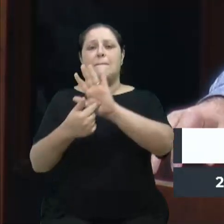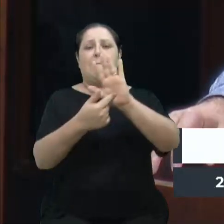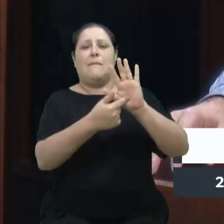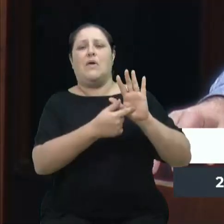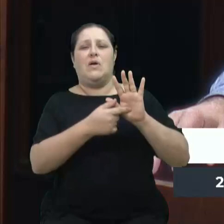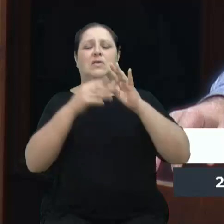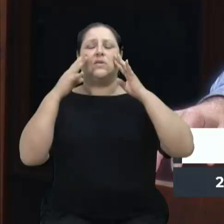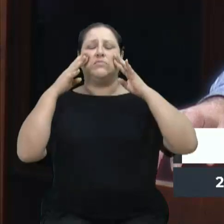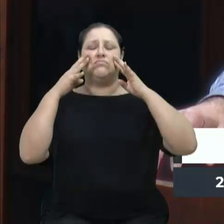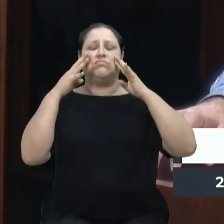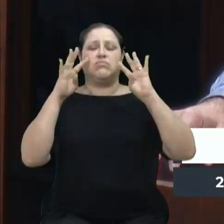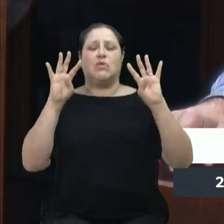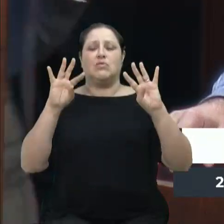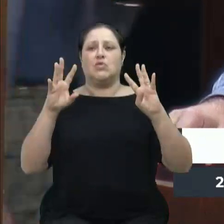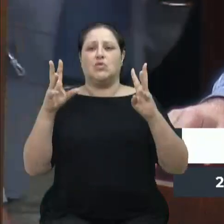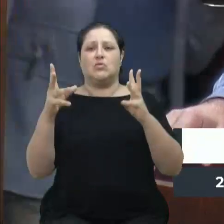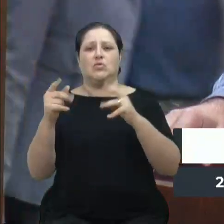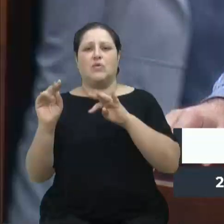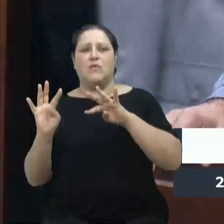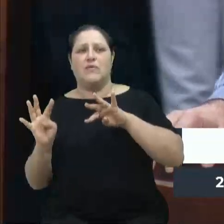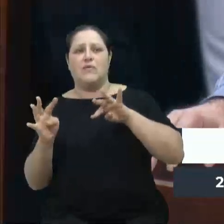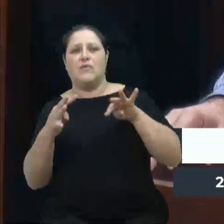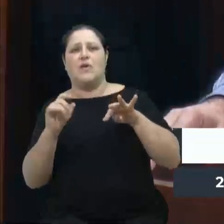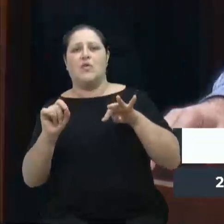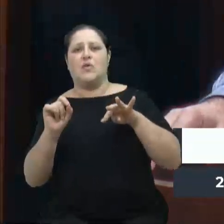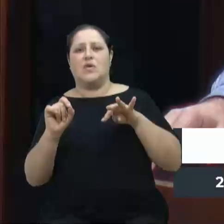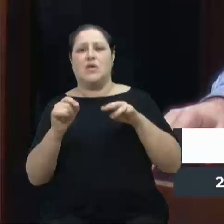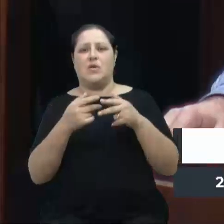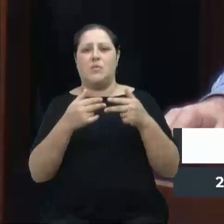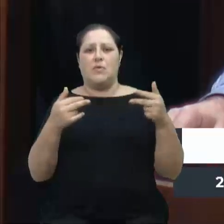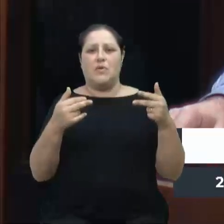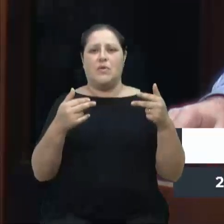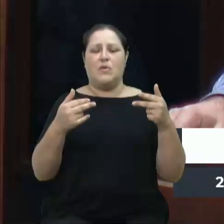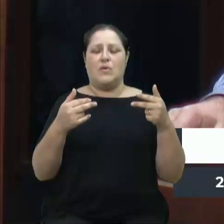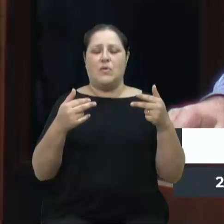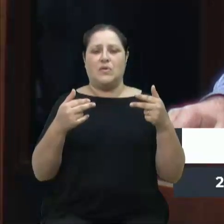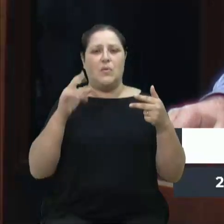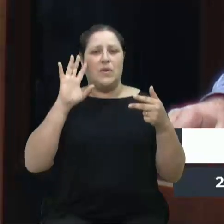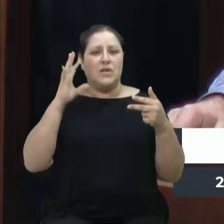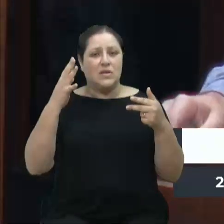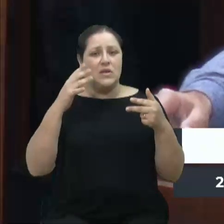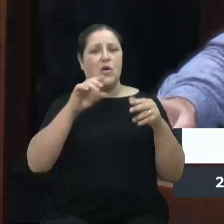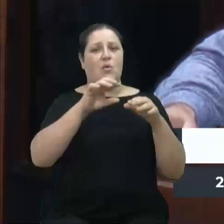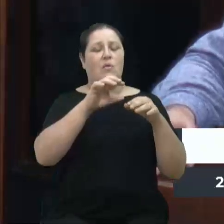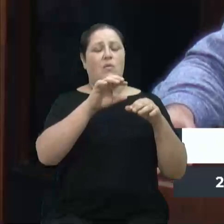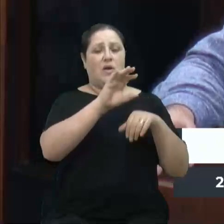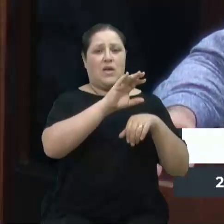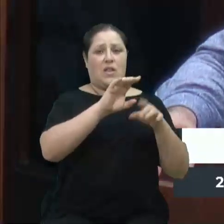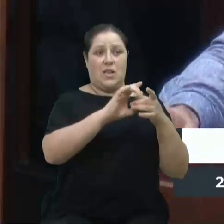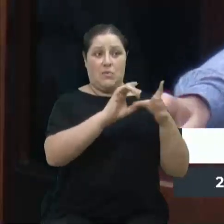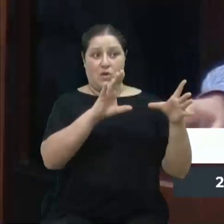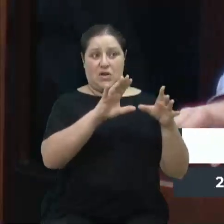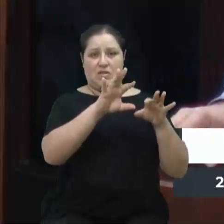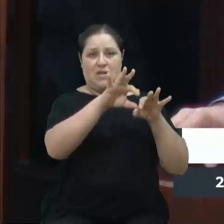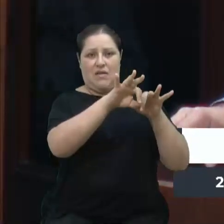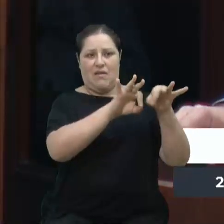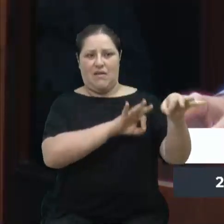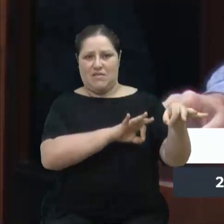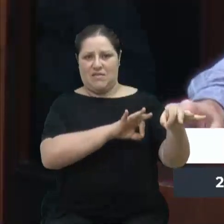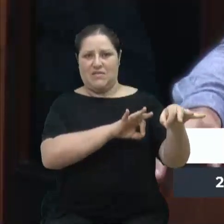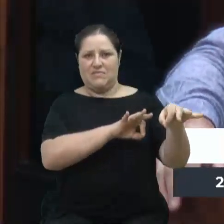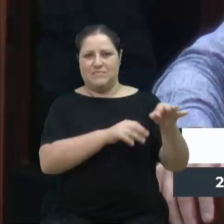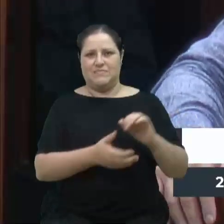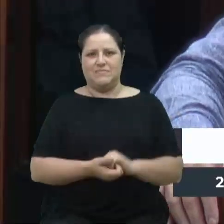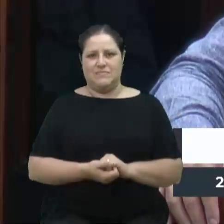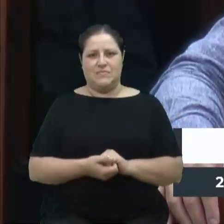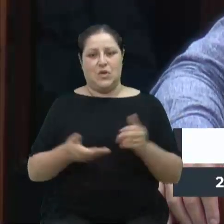espetacularização de uma medida que rasga a democracia, que hoje é com esse vereador. E quando